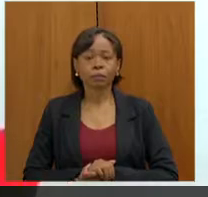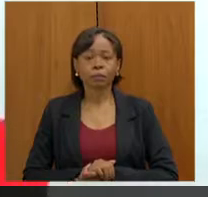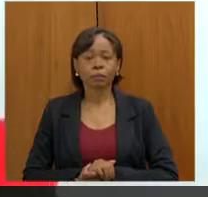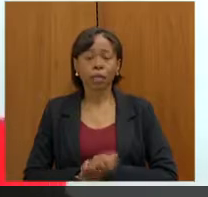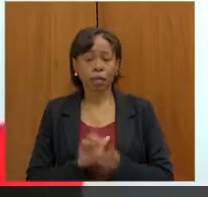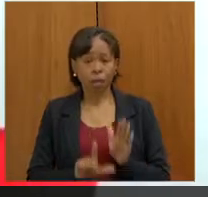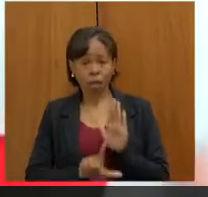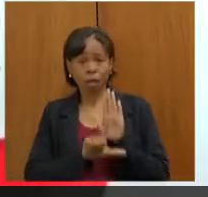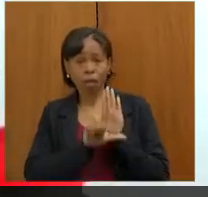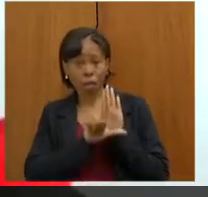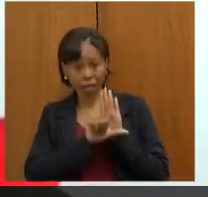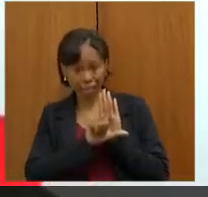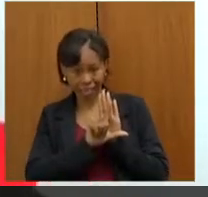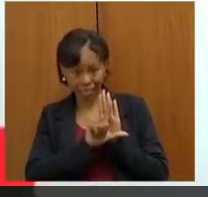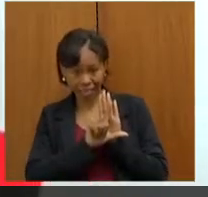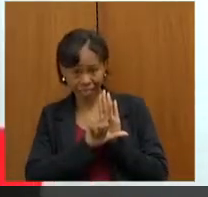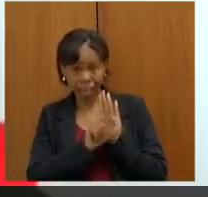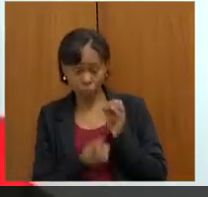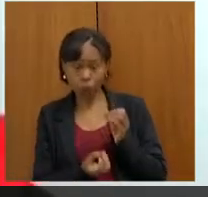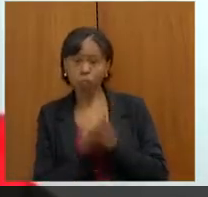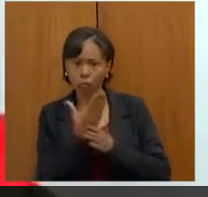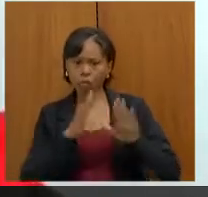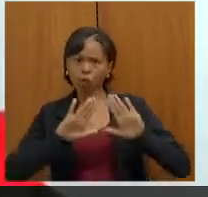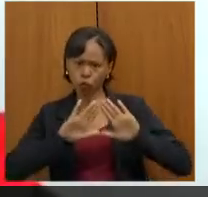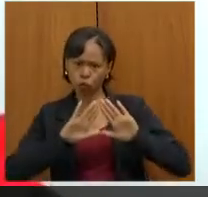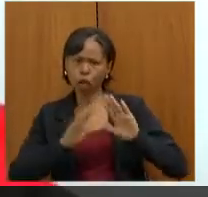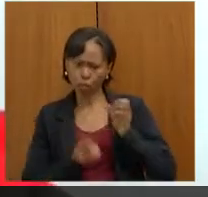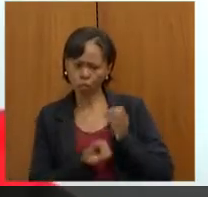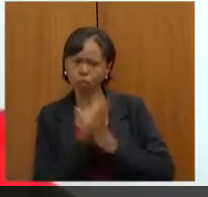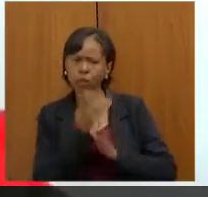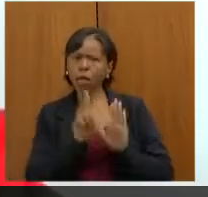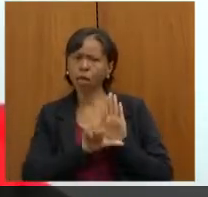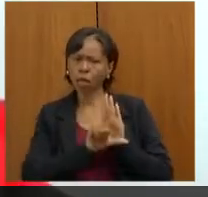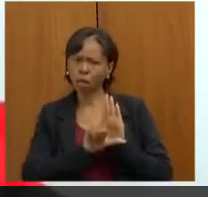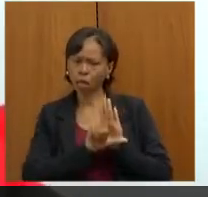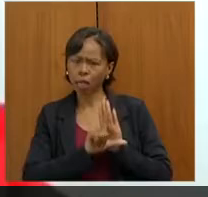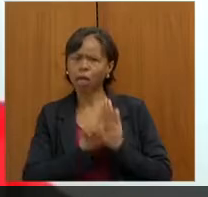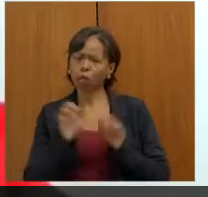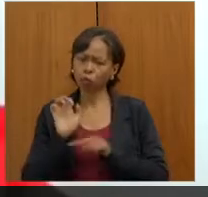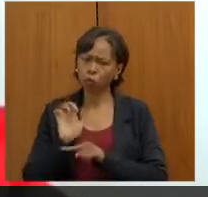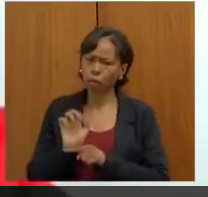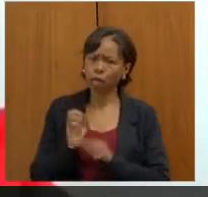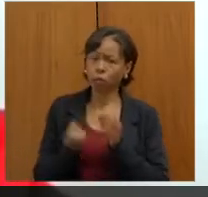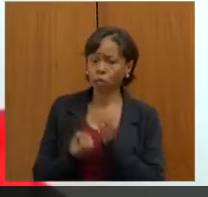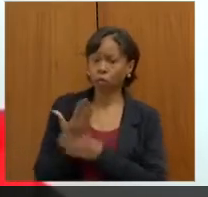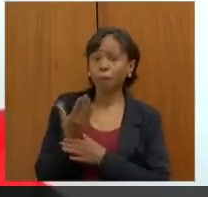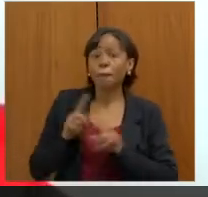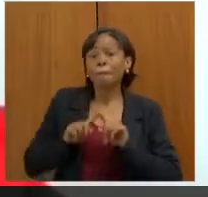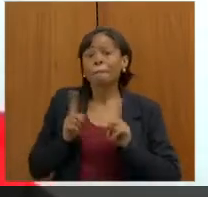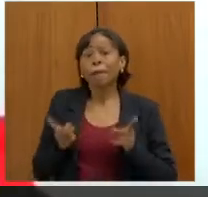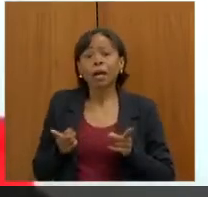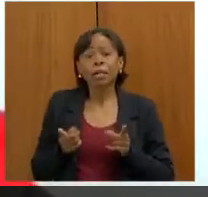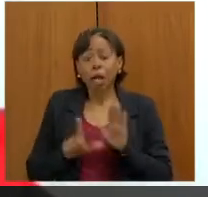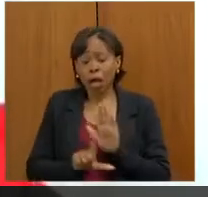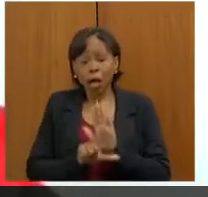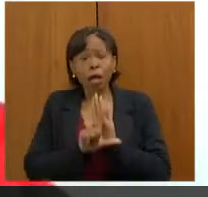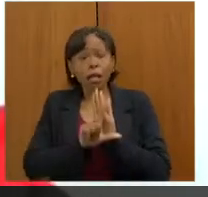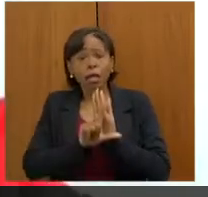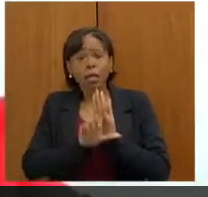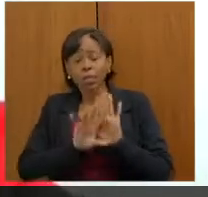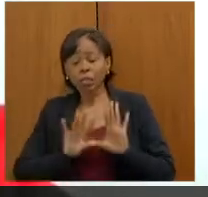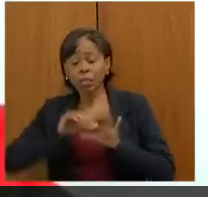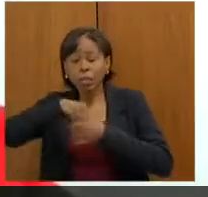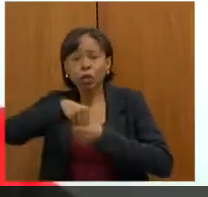a lei a gente queria lei na Assembleia no estado mas muitas vezes ela não consegue pegar número de sítio e muitas a gente não consegue